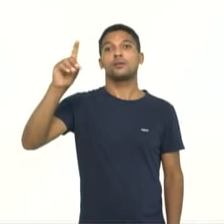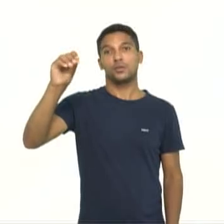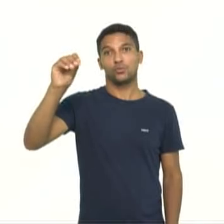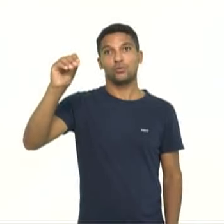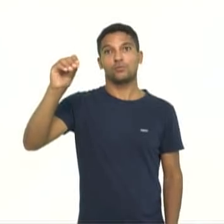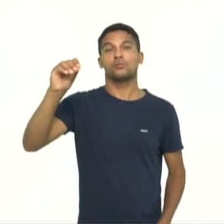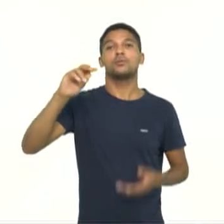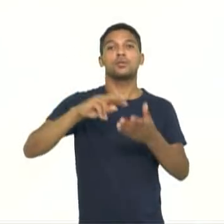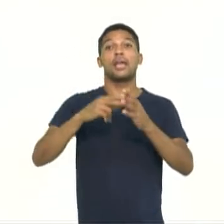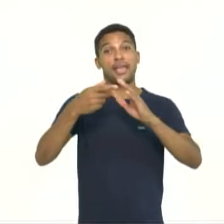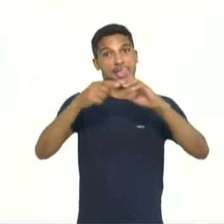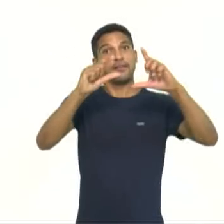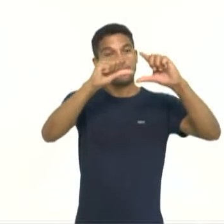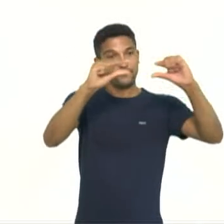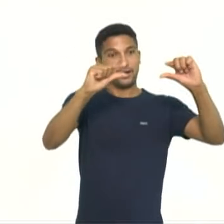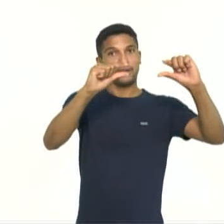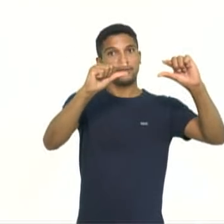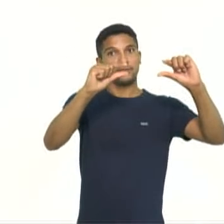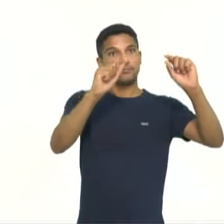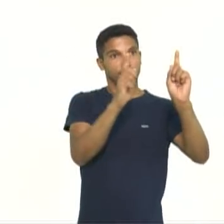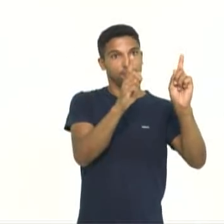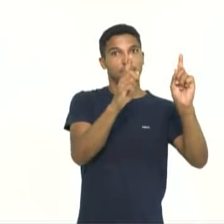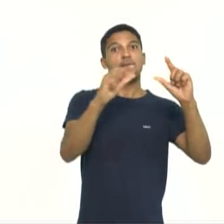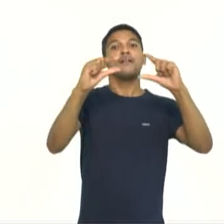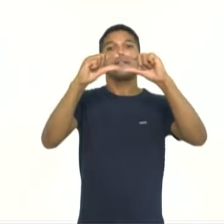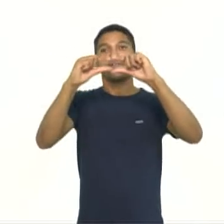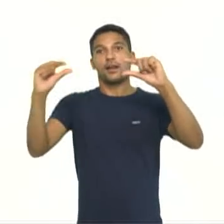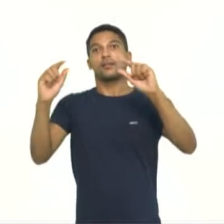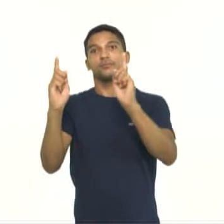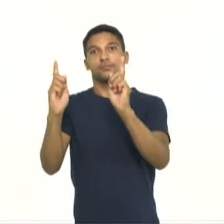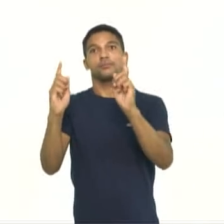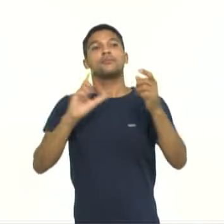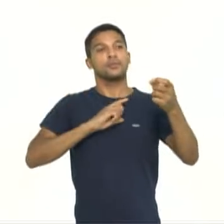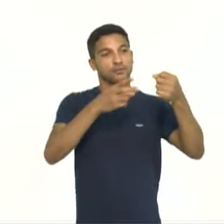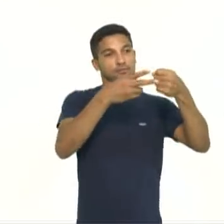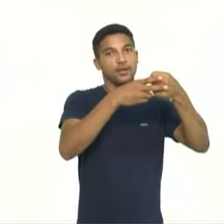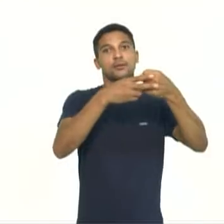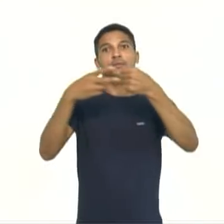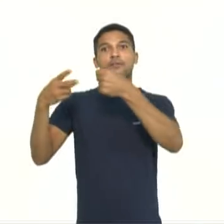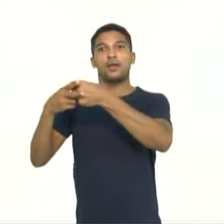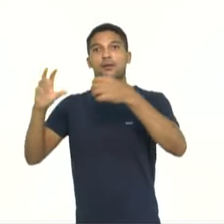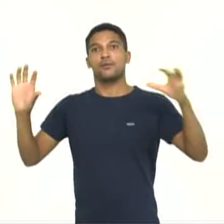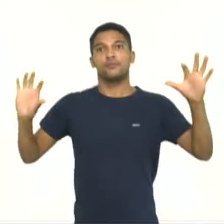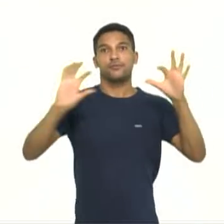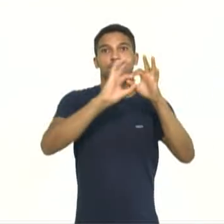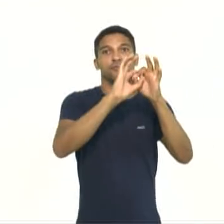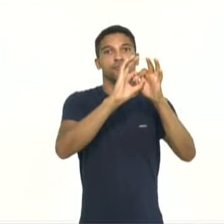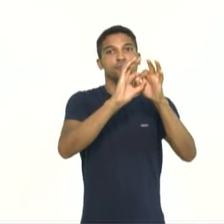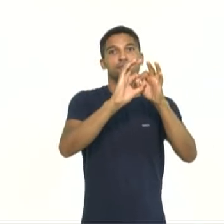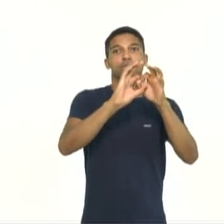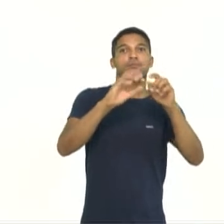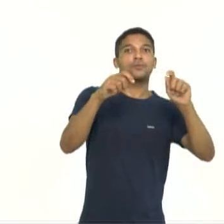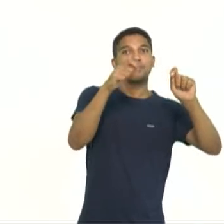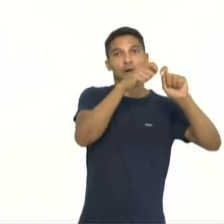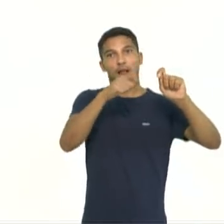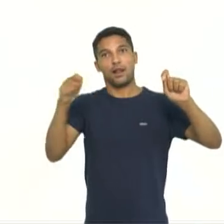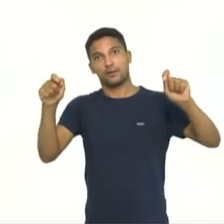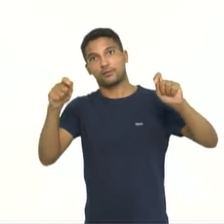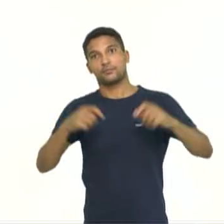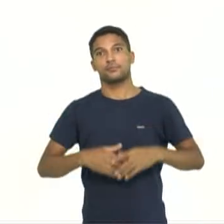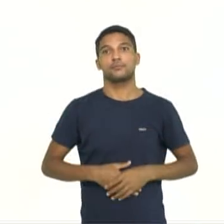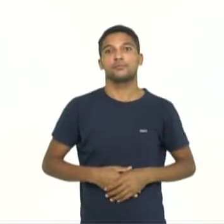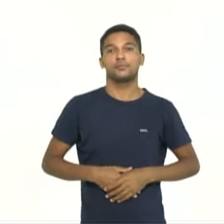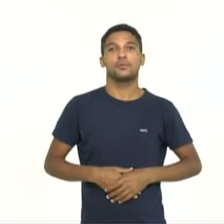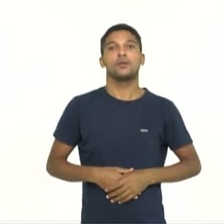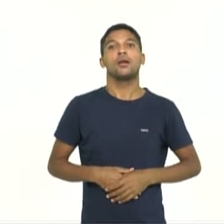mais orações, ou seja, um ou mais verbos. Termina com ponto, ponto de interrogação, ponto de exclamação